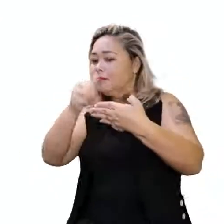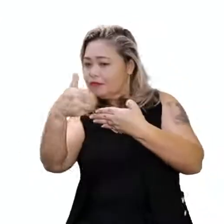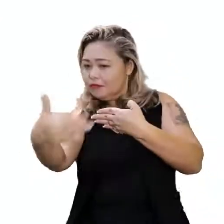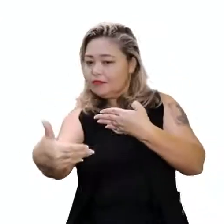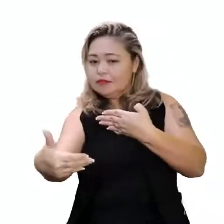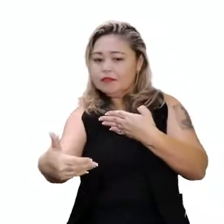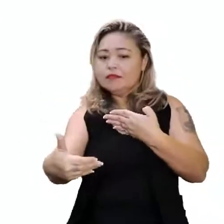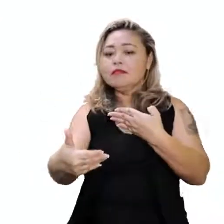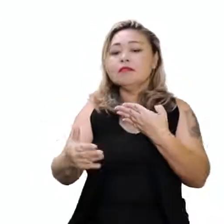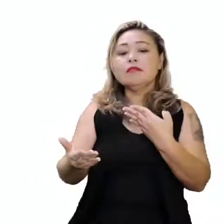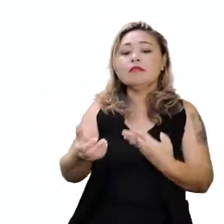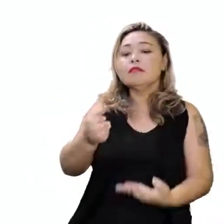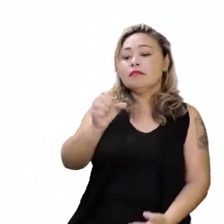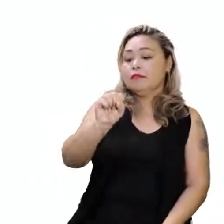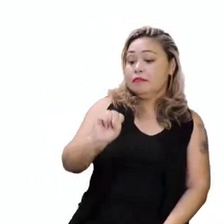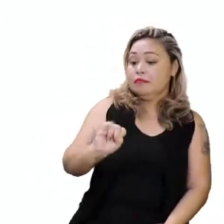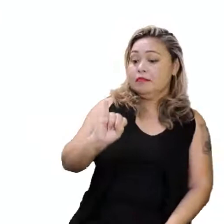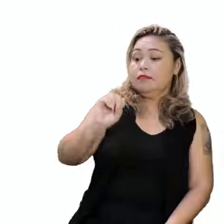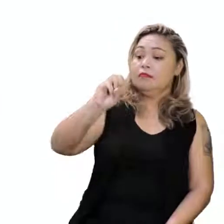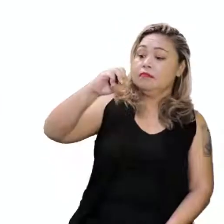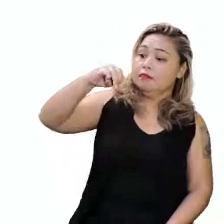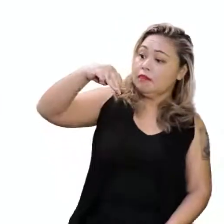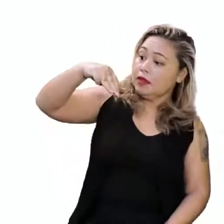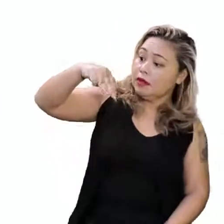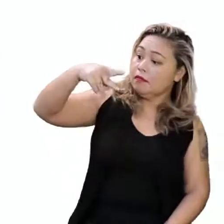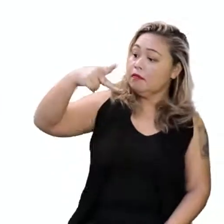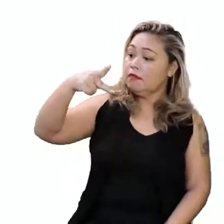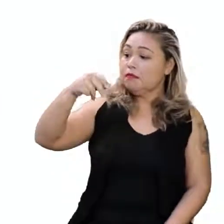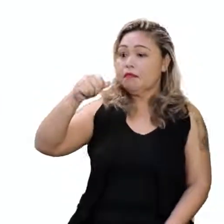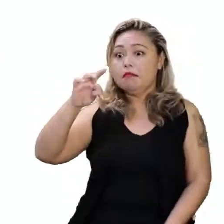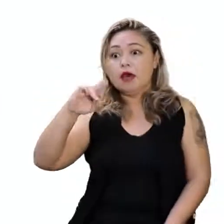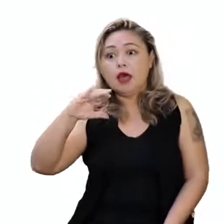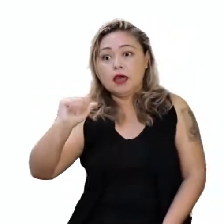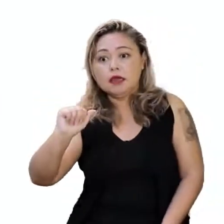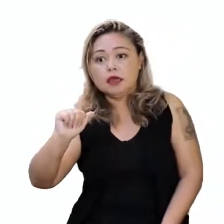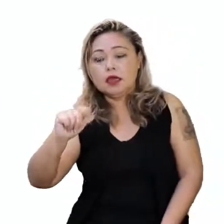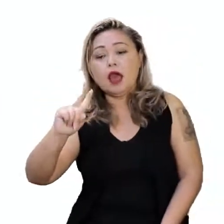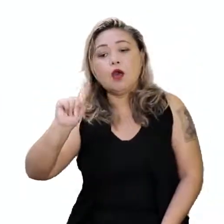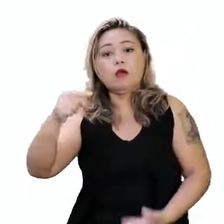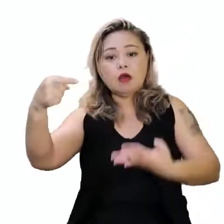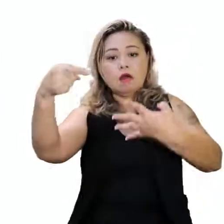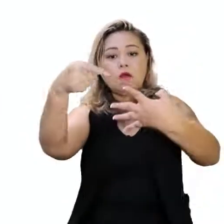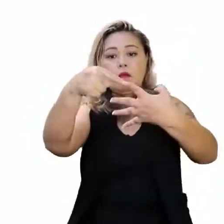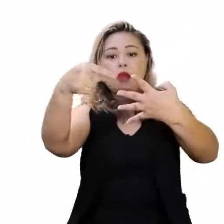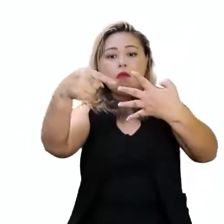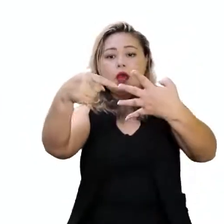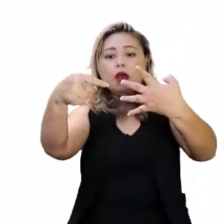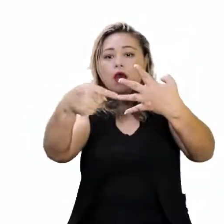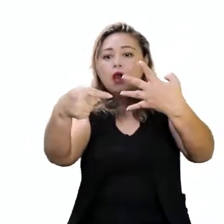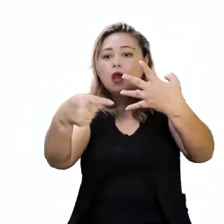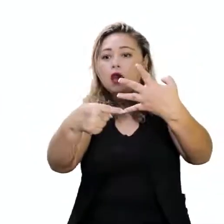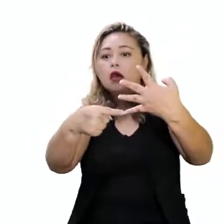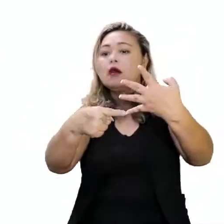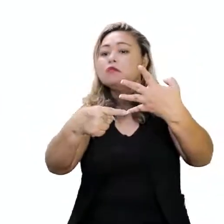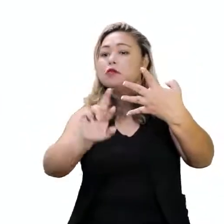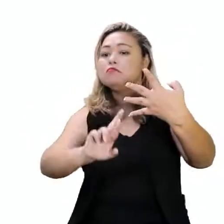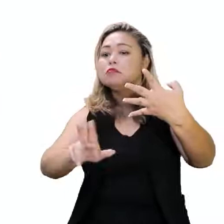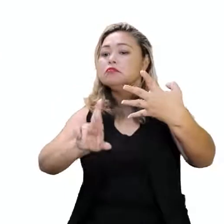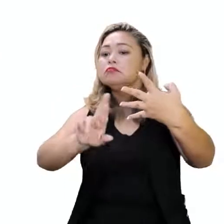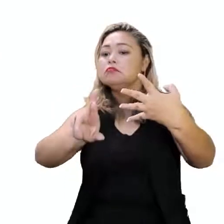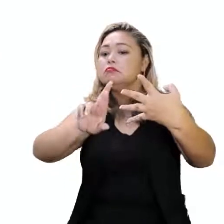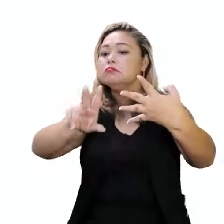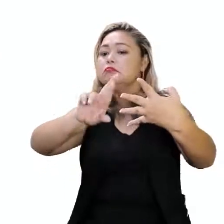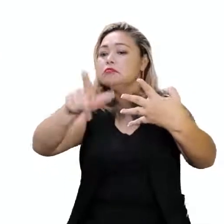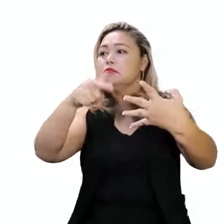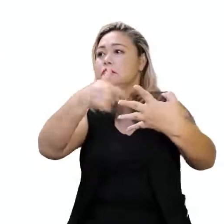né? Especiação simpátrica, tá bom? Então, são essas 4 formas de especiação que nós